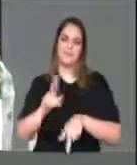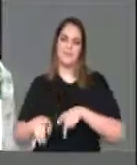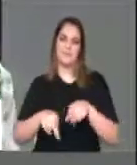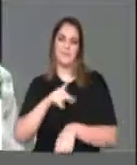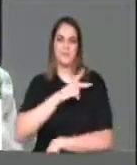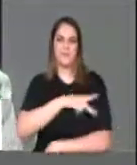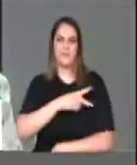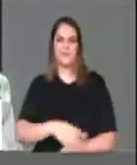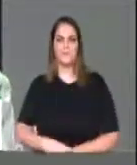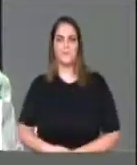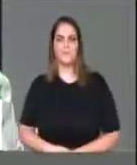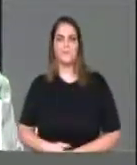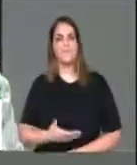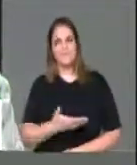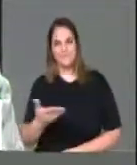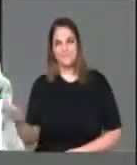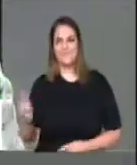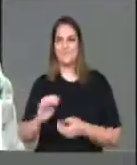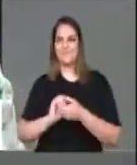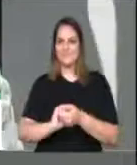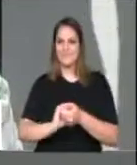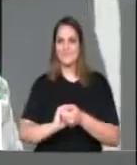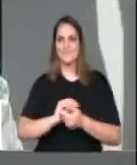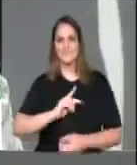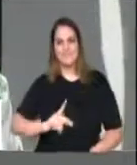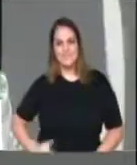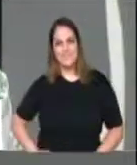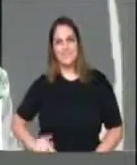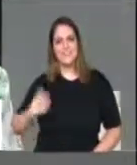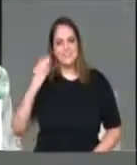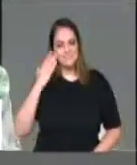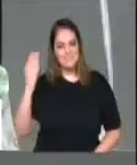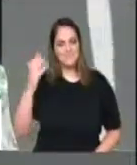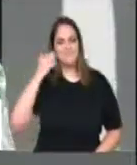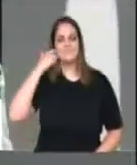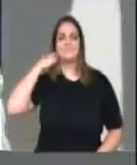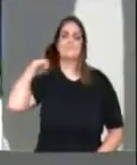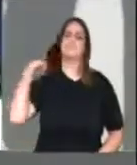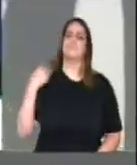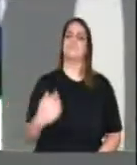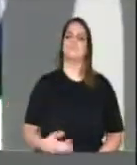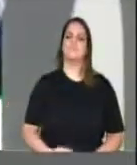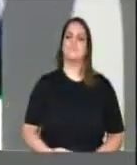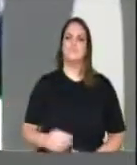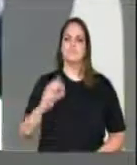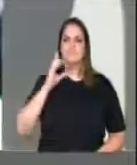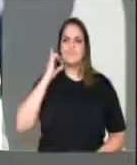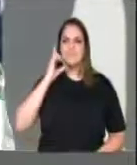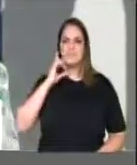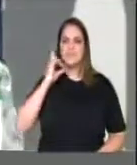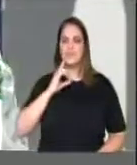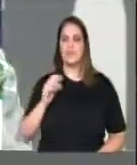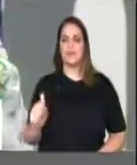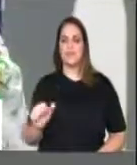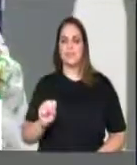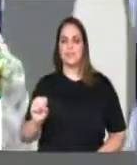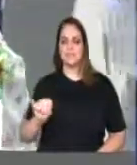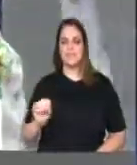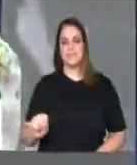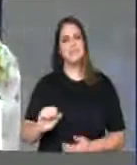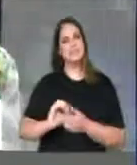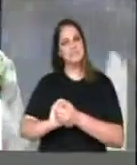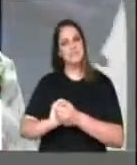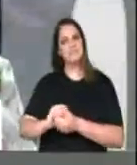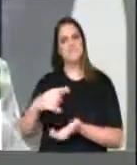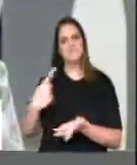deputados, convidados, quero agradecer a iniciativa do nosso deputado Assis